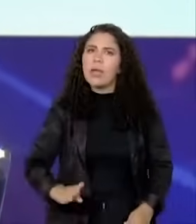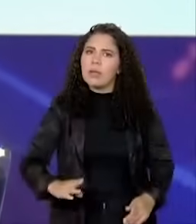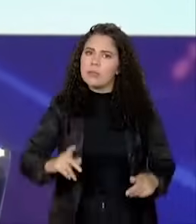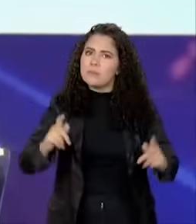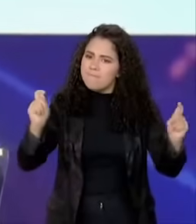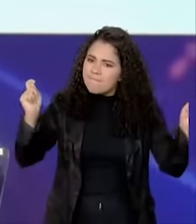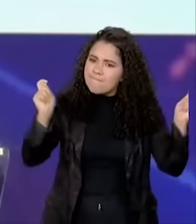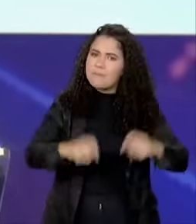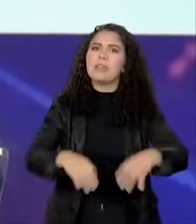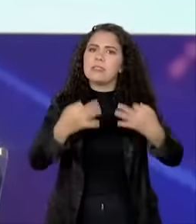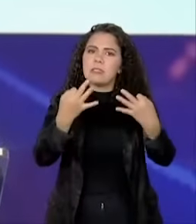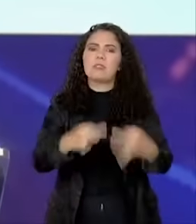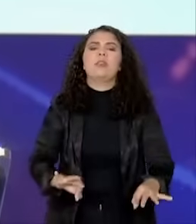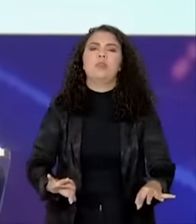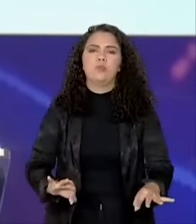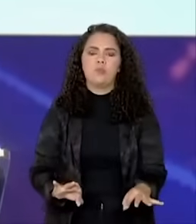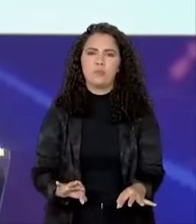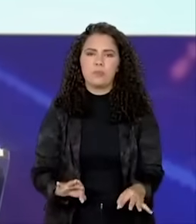certo.